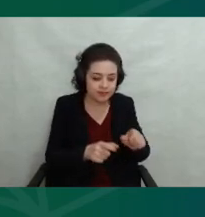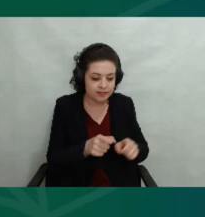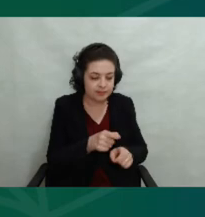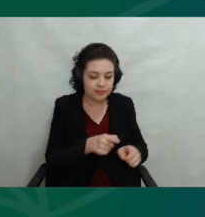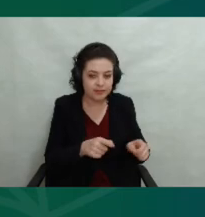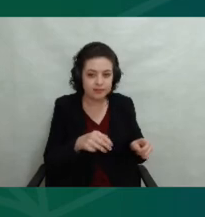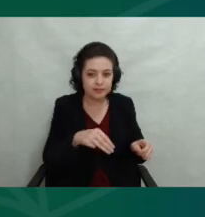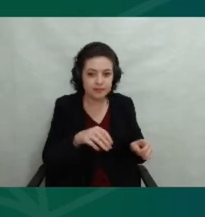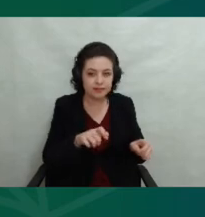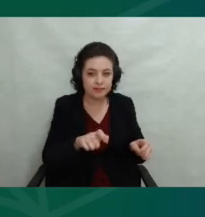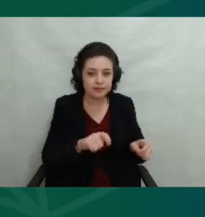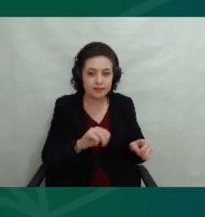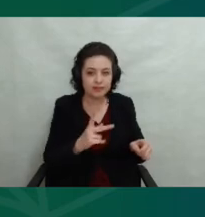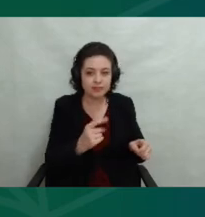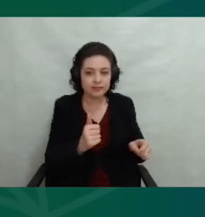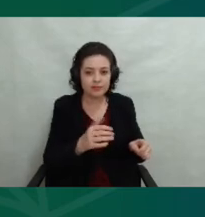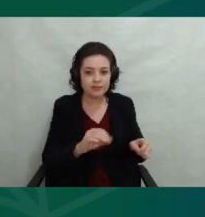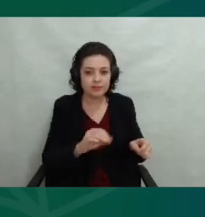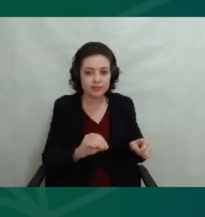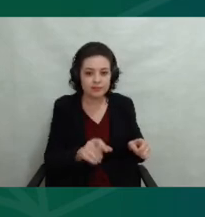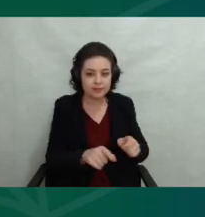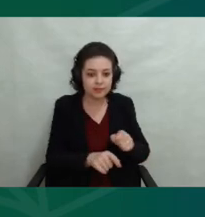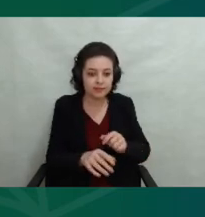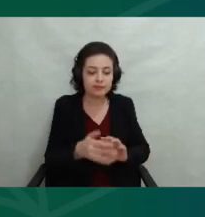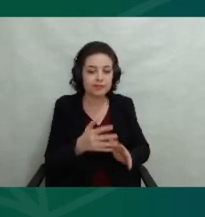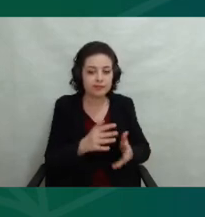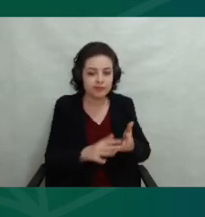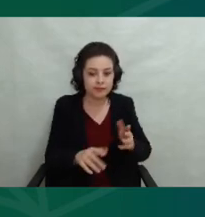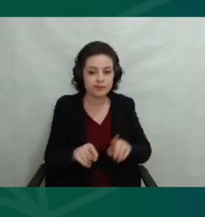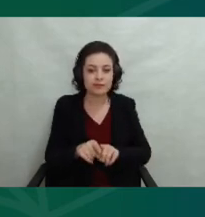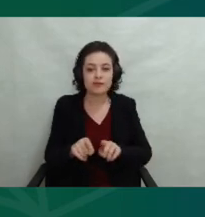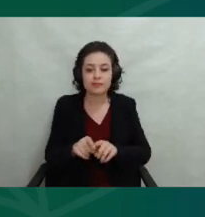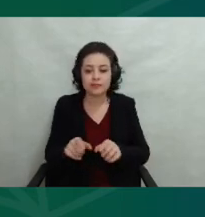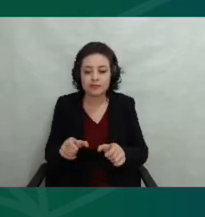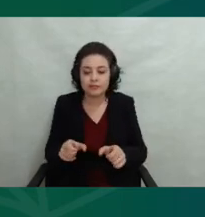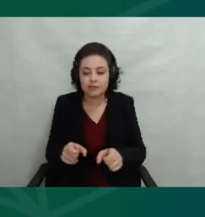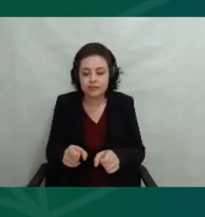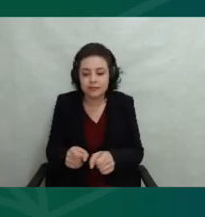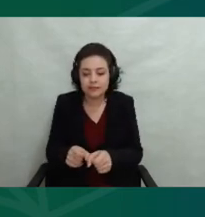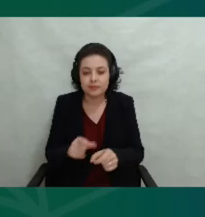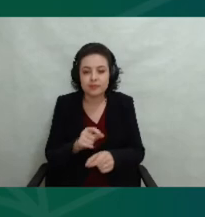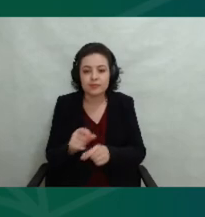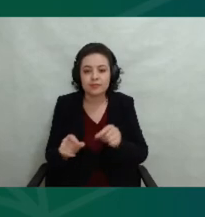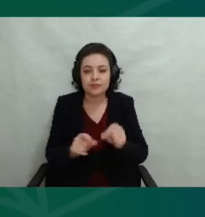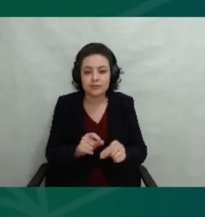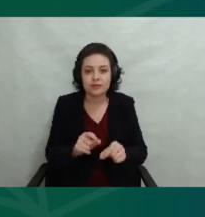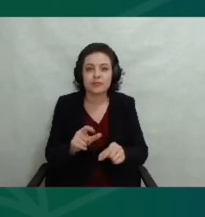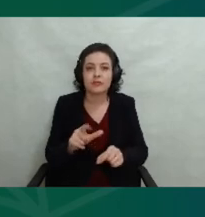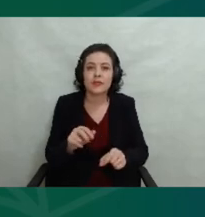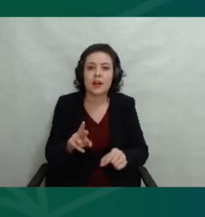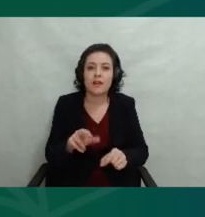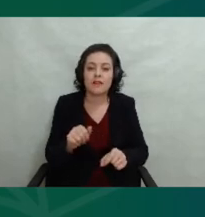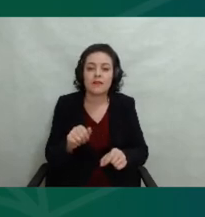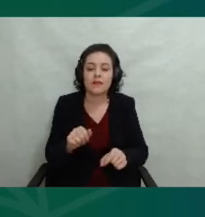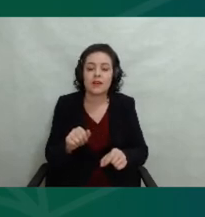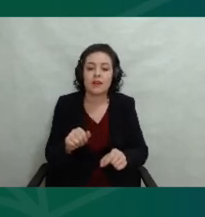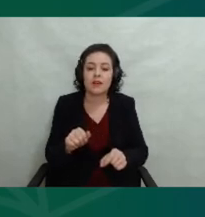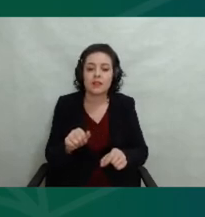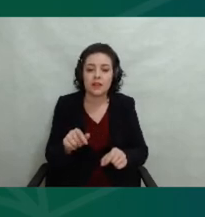e, no gráfico de baixo, também inibia o desenvolvimento embriolarval normal, quer dizer, aqueles espermatozoides